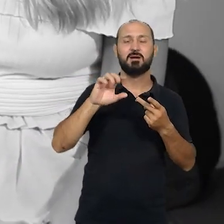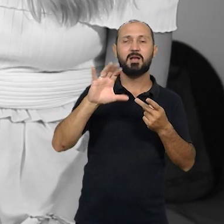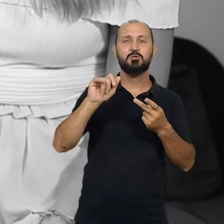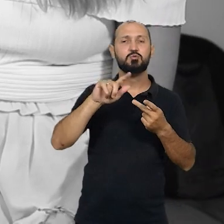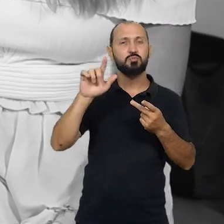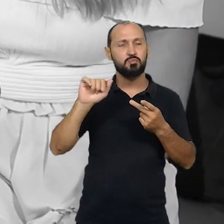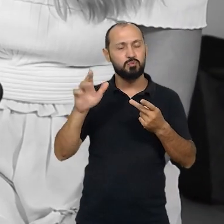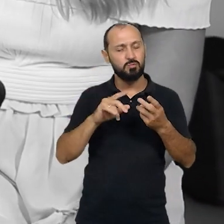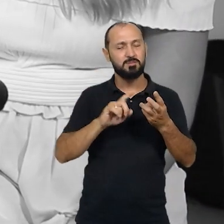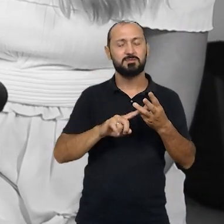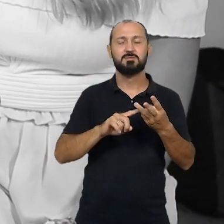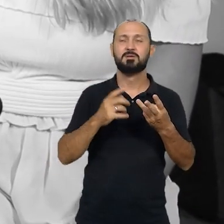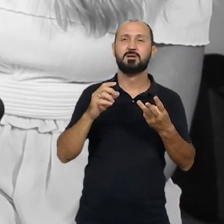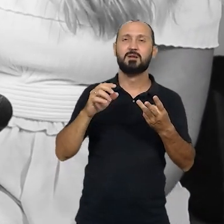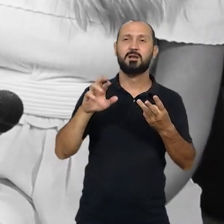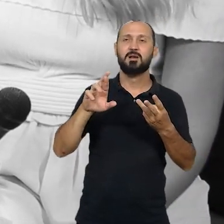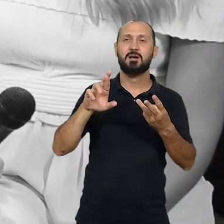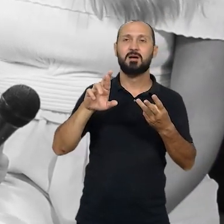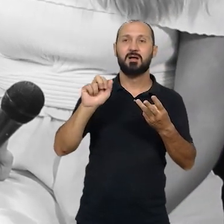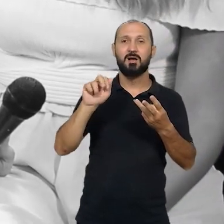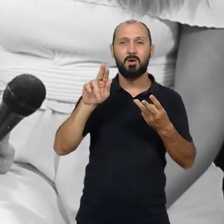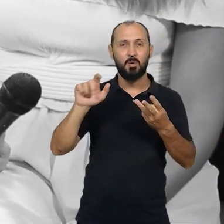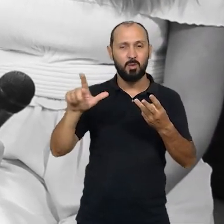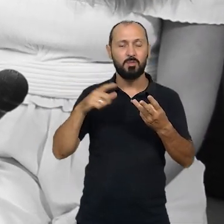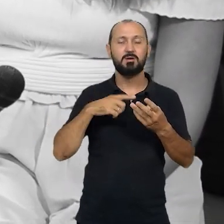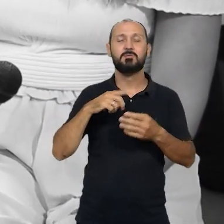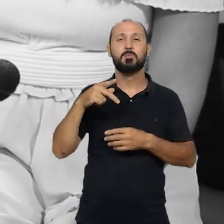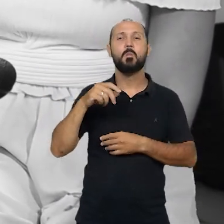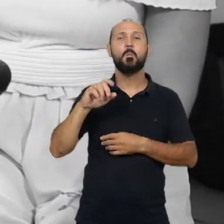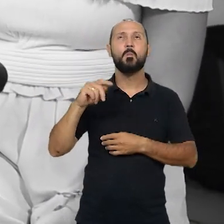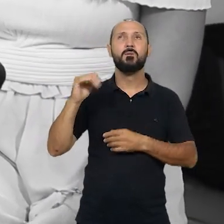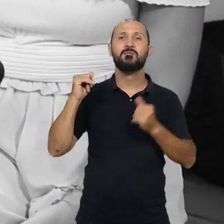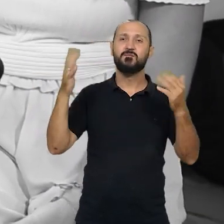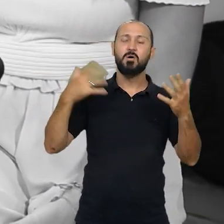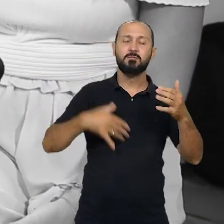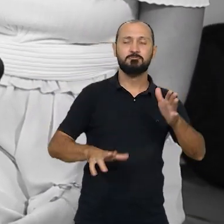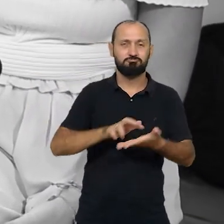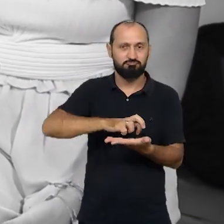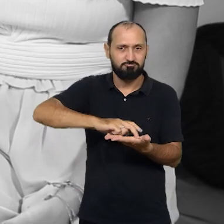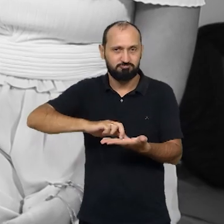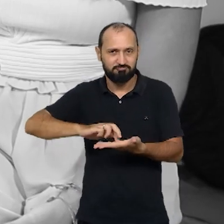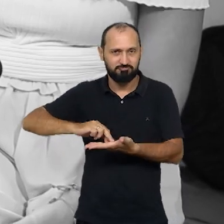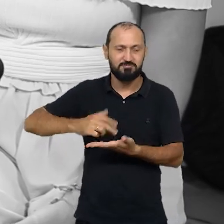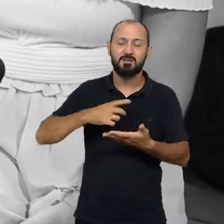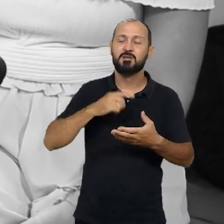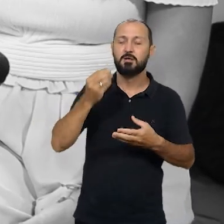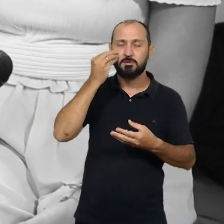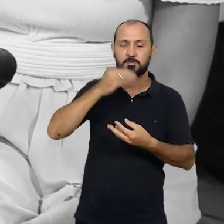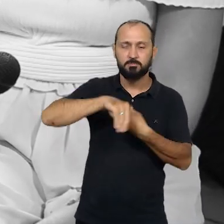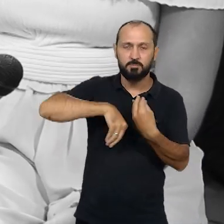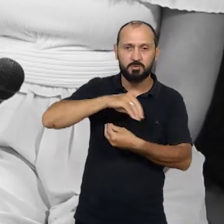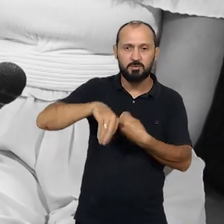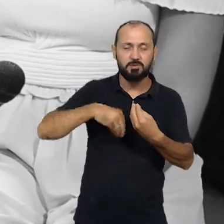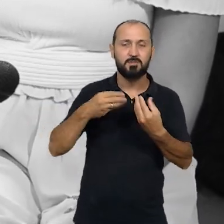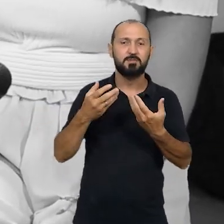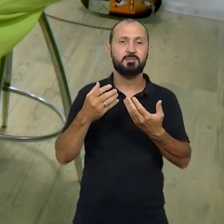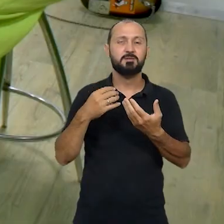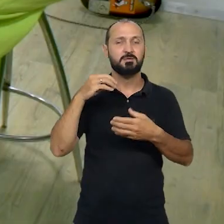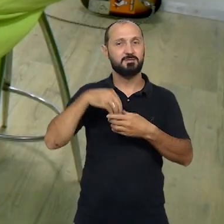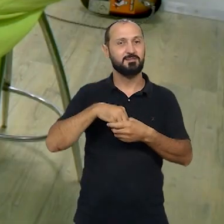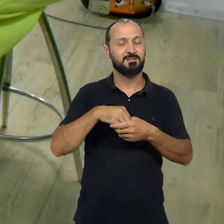rock. Comecei no sertanejo. Aqui em Campo Grande, mas sempre tive esse lado aflorado, né?